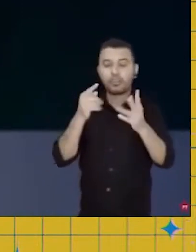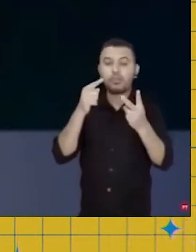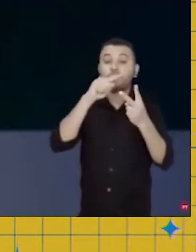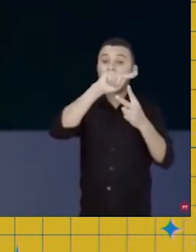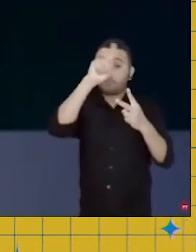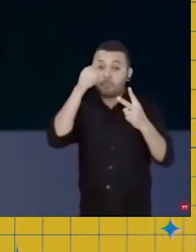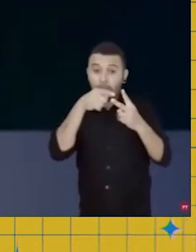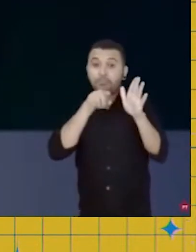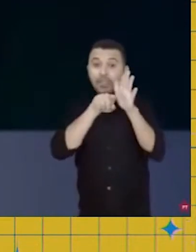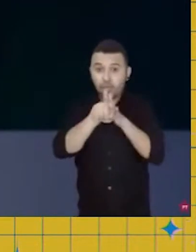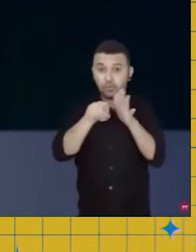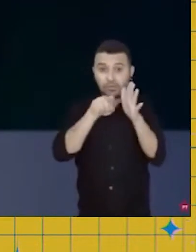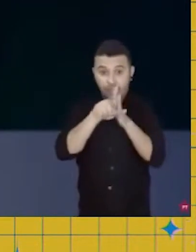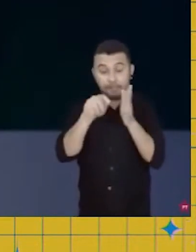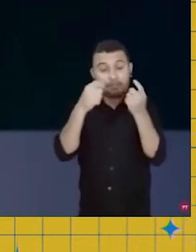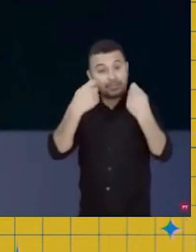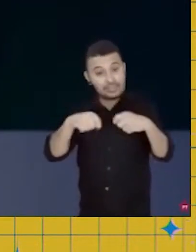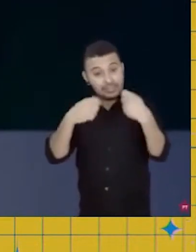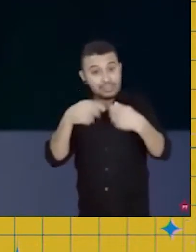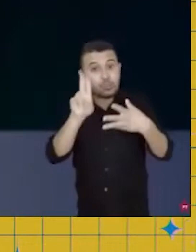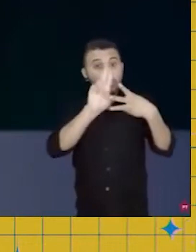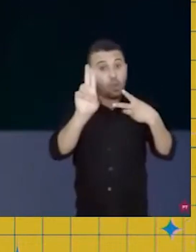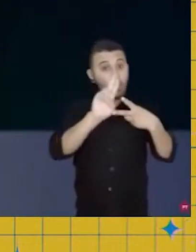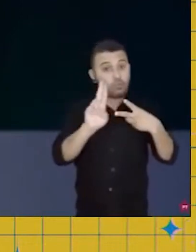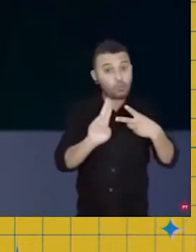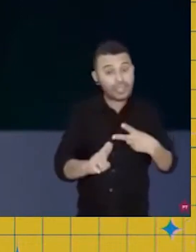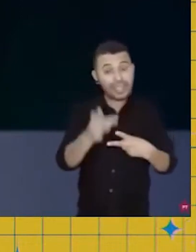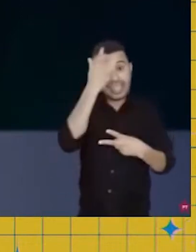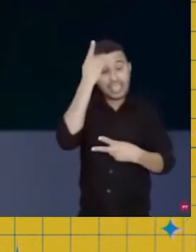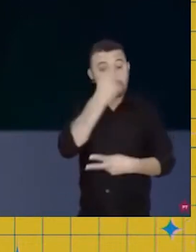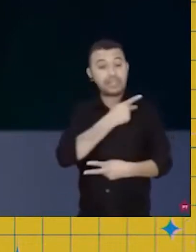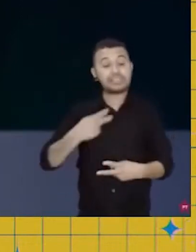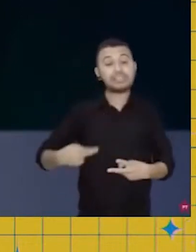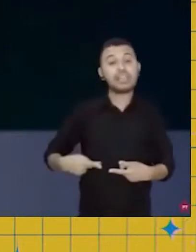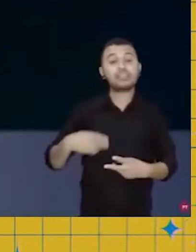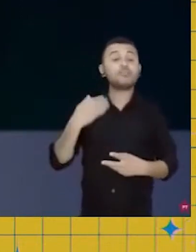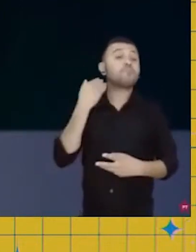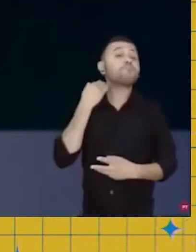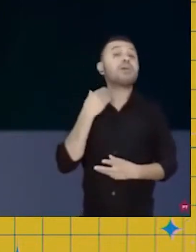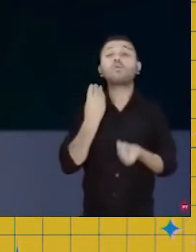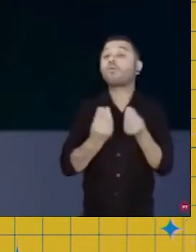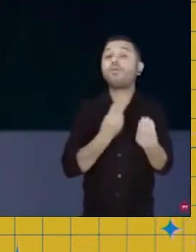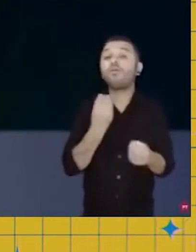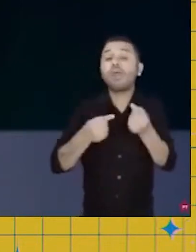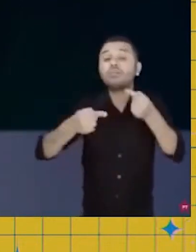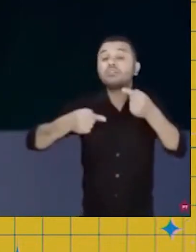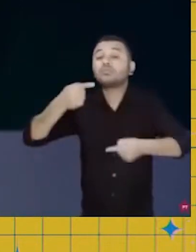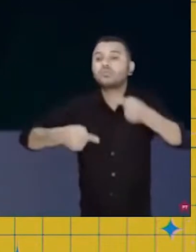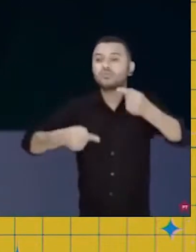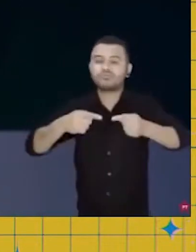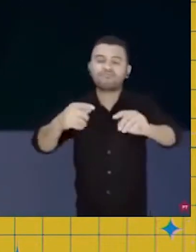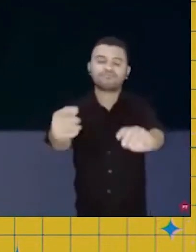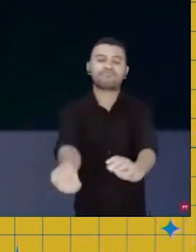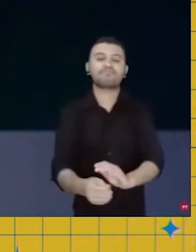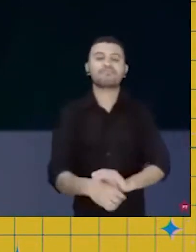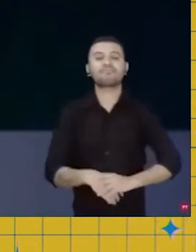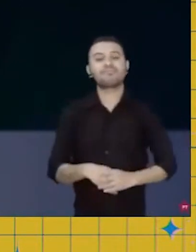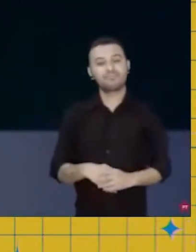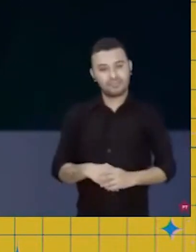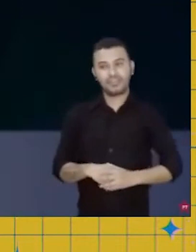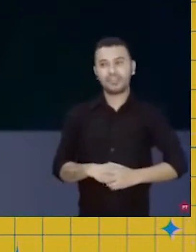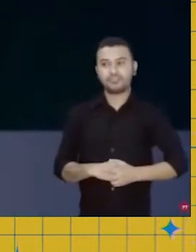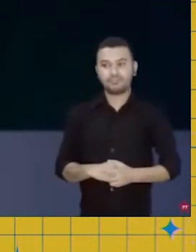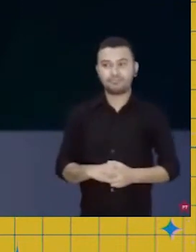provavelmente precisa dos nomes dos dentes de bancos queria saber como é que tá essa discussão bom isso